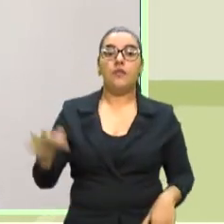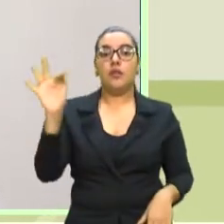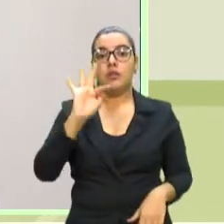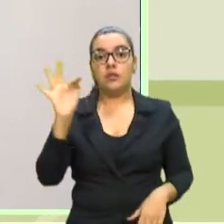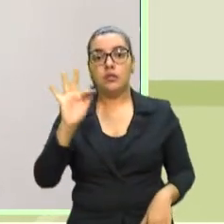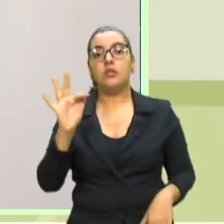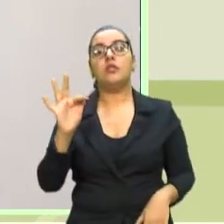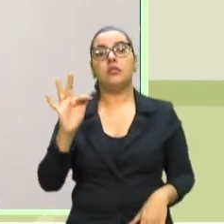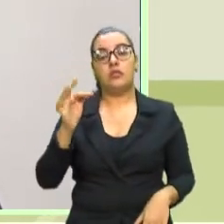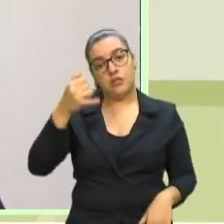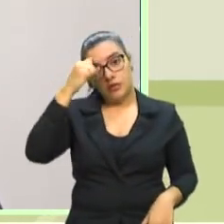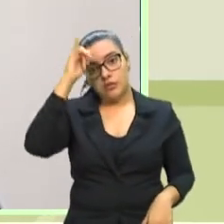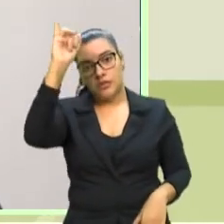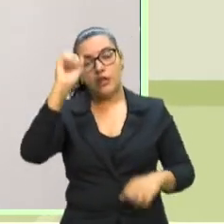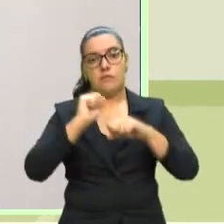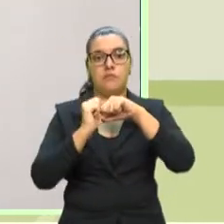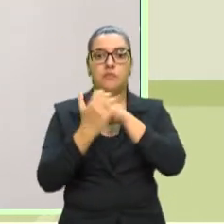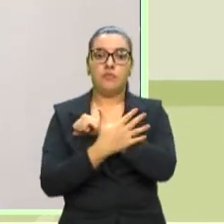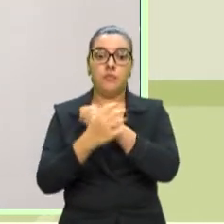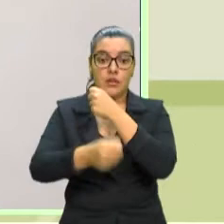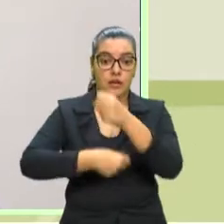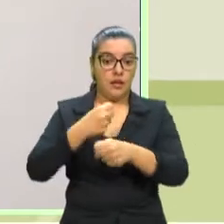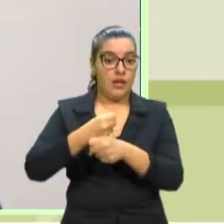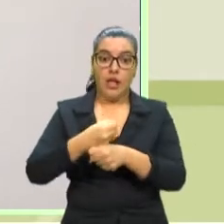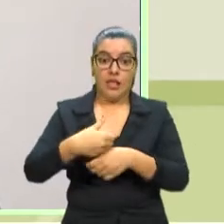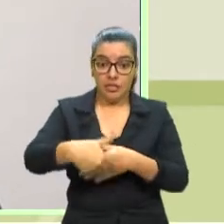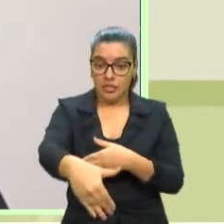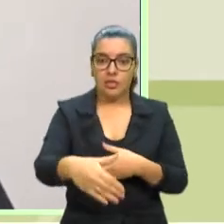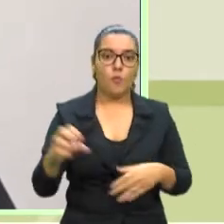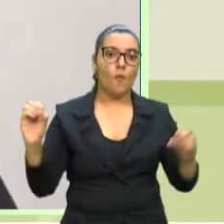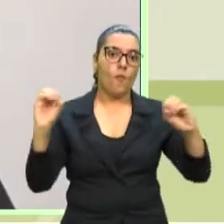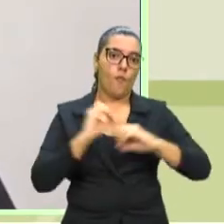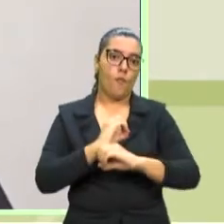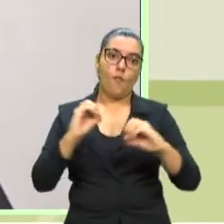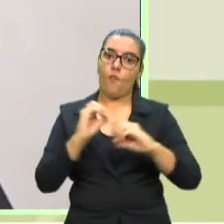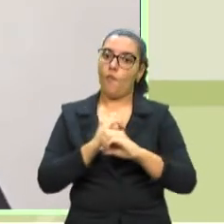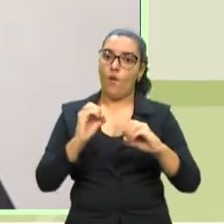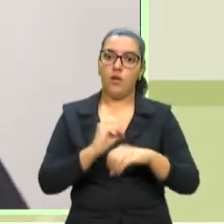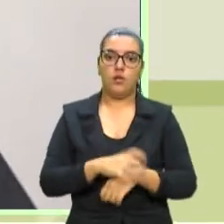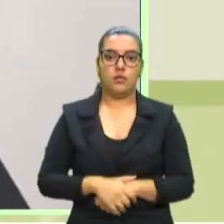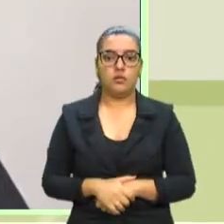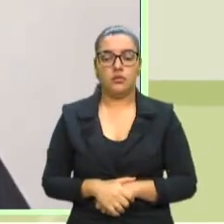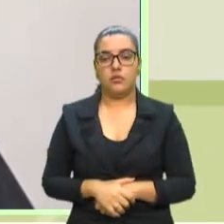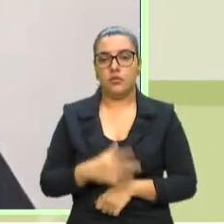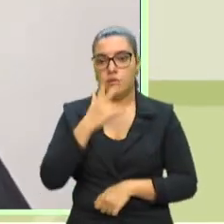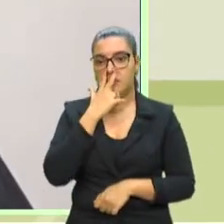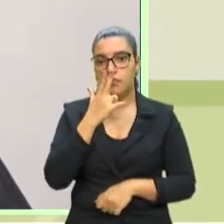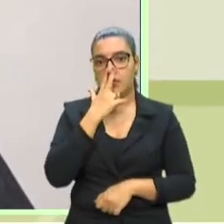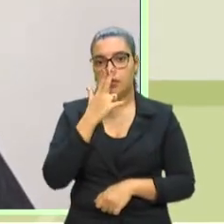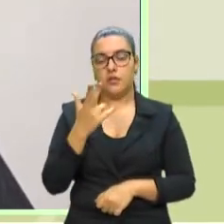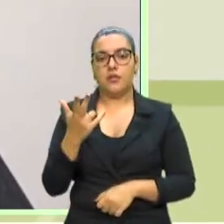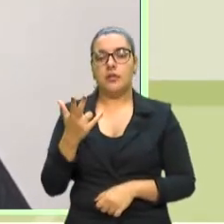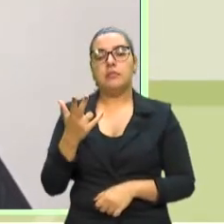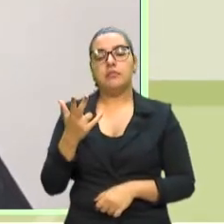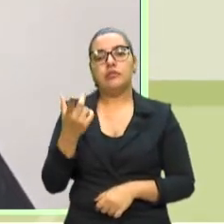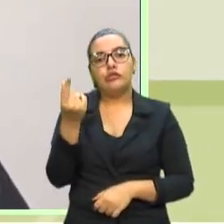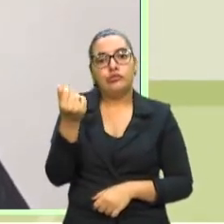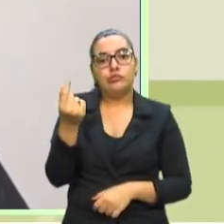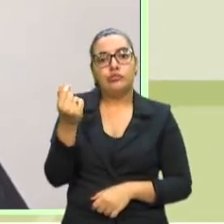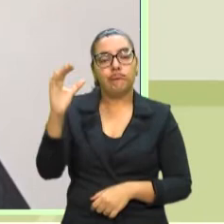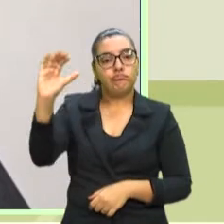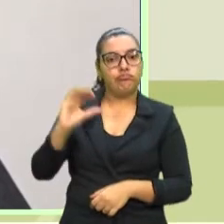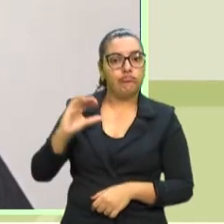o combate à pandemia. Esse ano não recebeu nenhum centavo. Pelo contrário, nas verbas que nós já